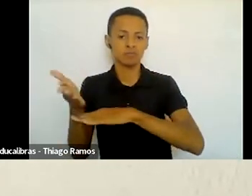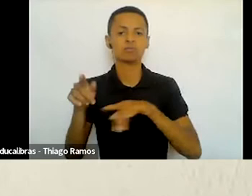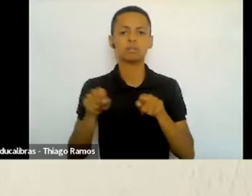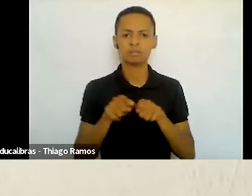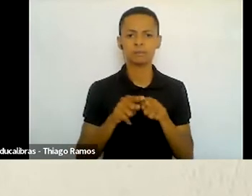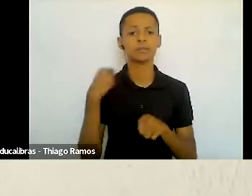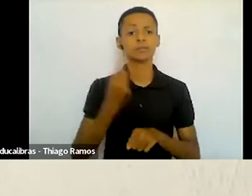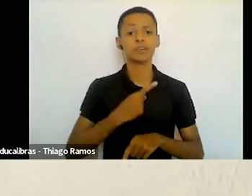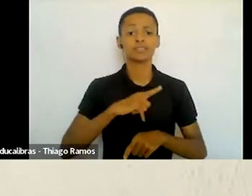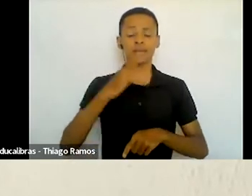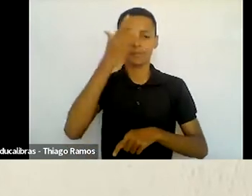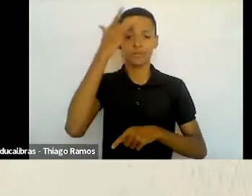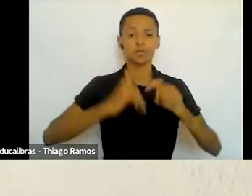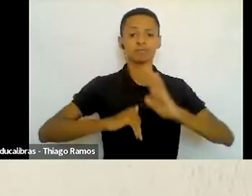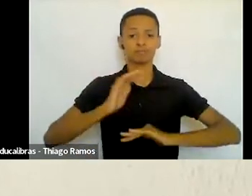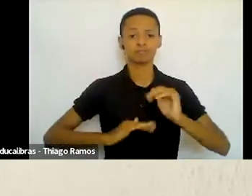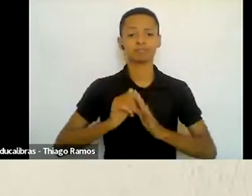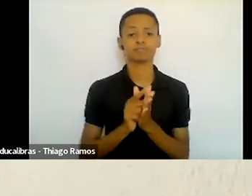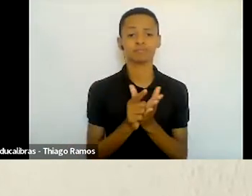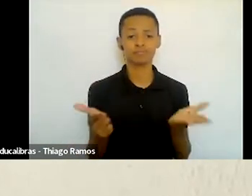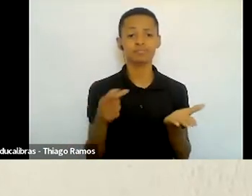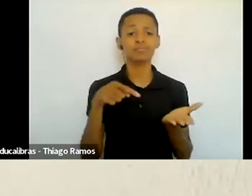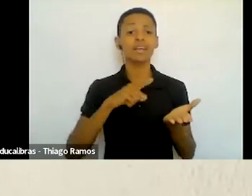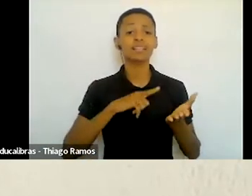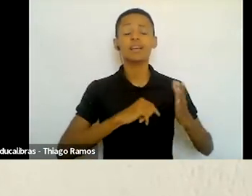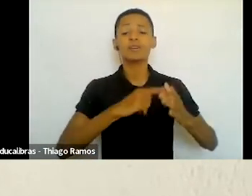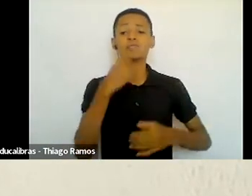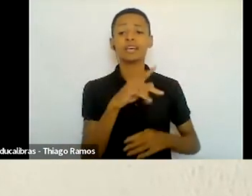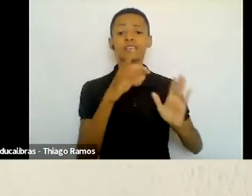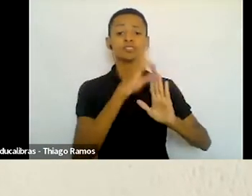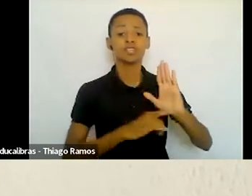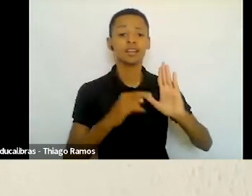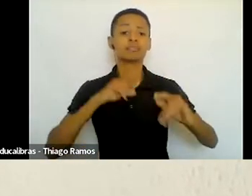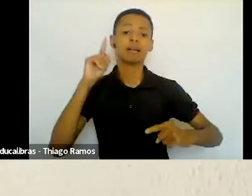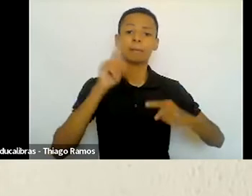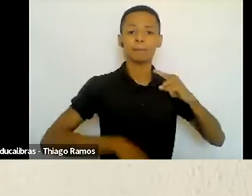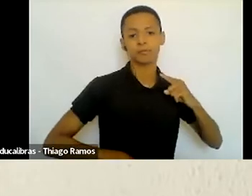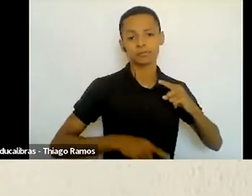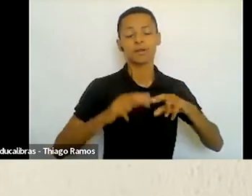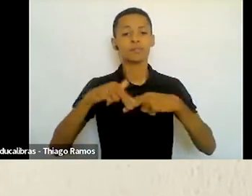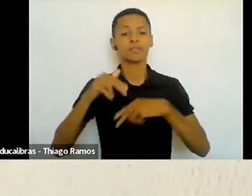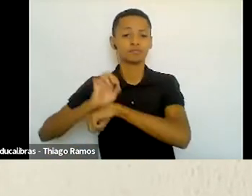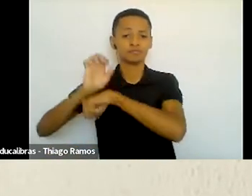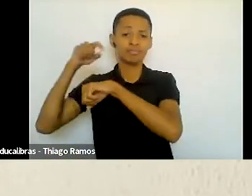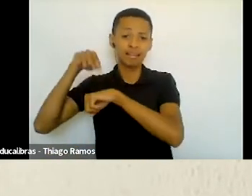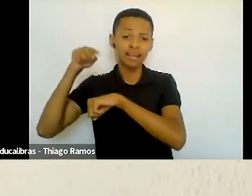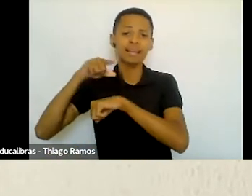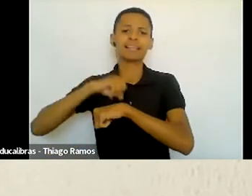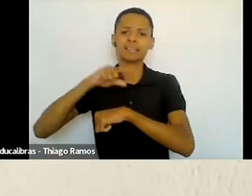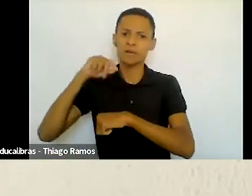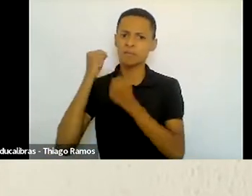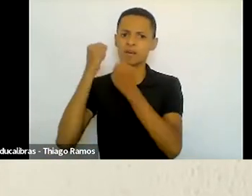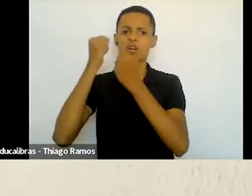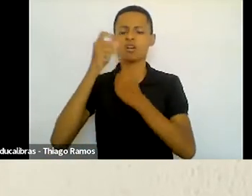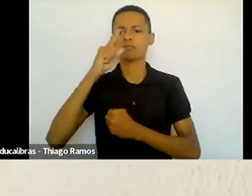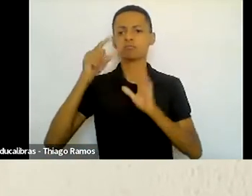jornalistas e comunicadores tendo o seu direito de comunicar violado pelo próprio Estado. O Estado hoje é o maior violador de quem